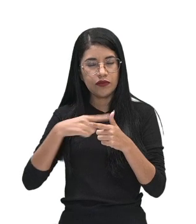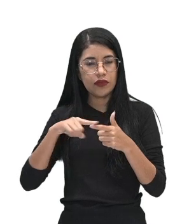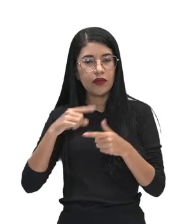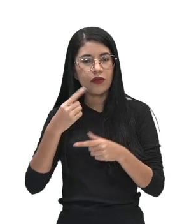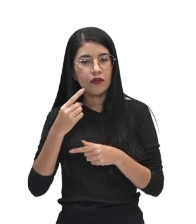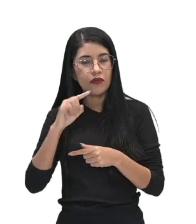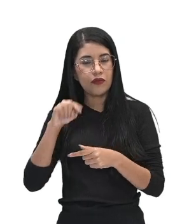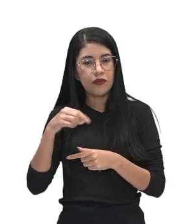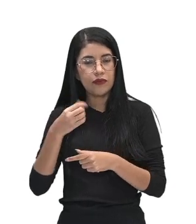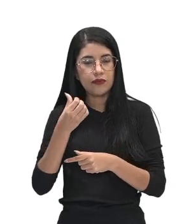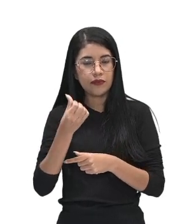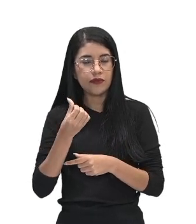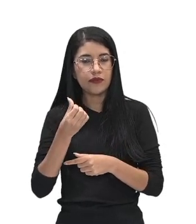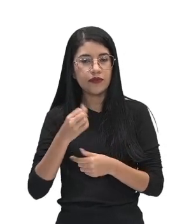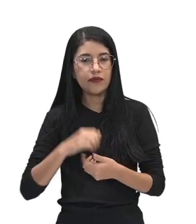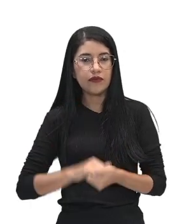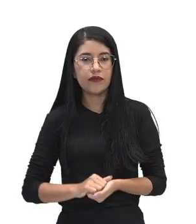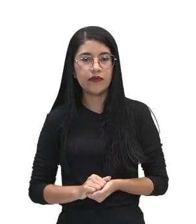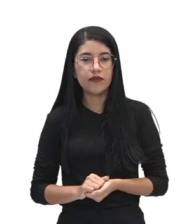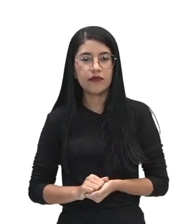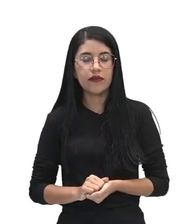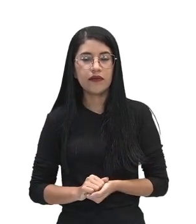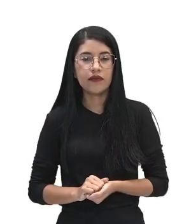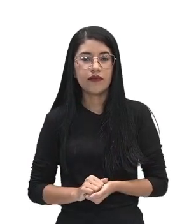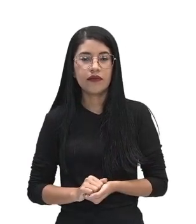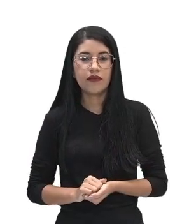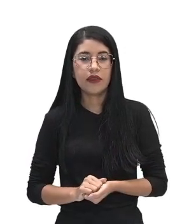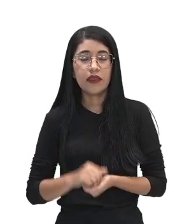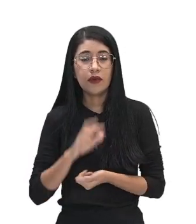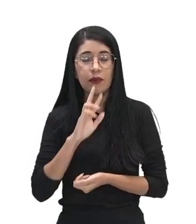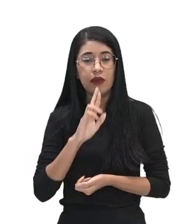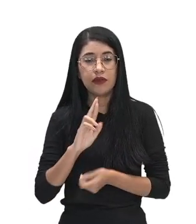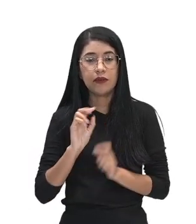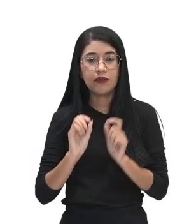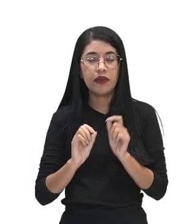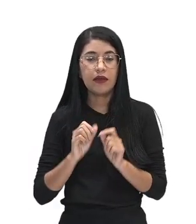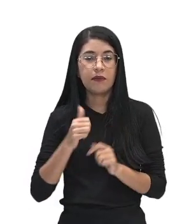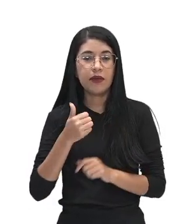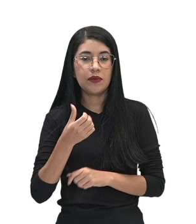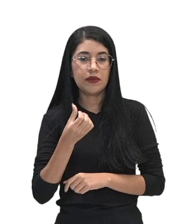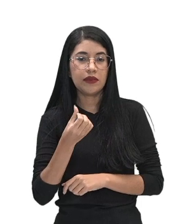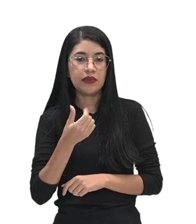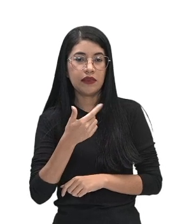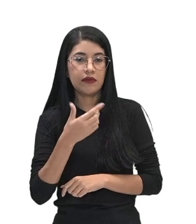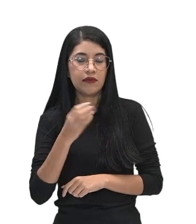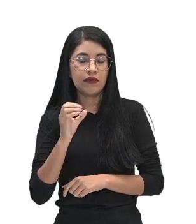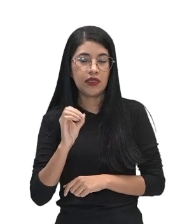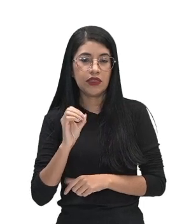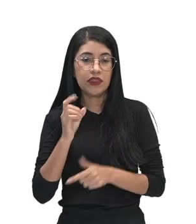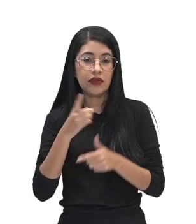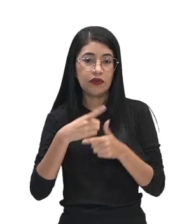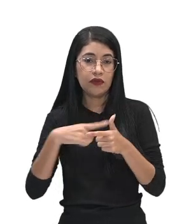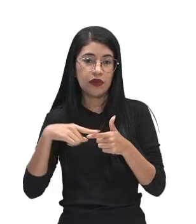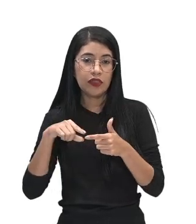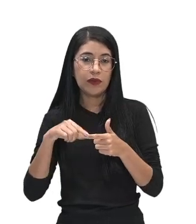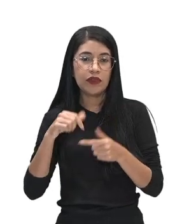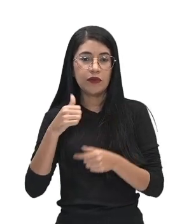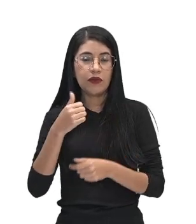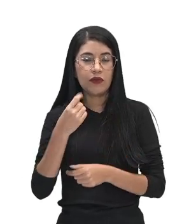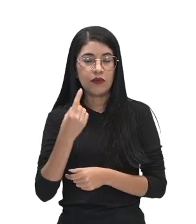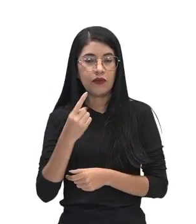9 vezes 180 vai dar igual a 1.620 e eu vou dividir por